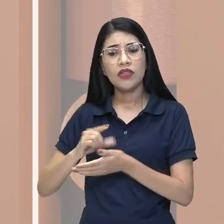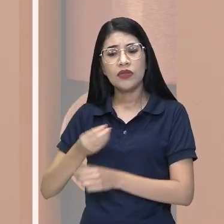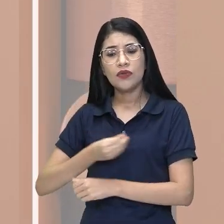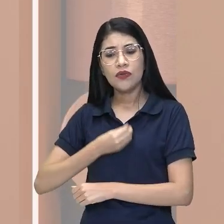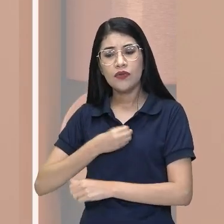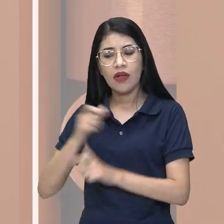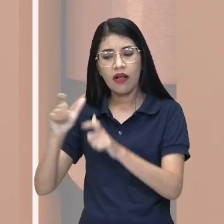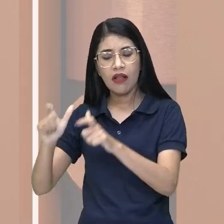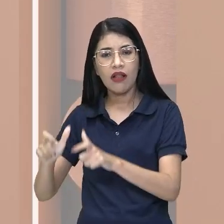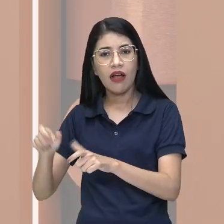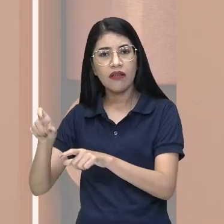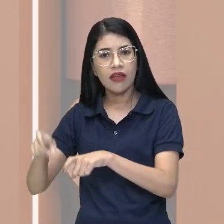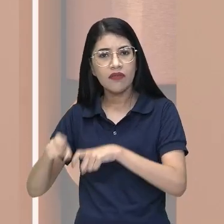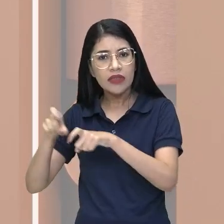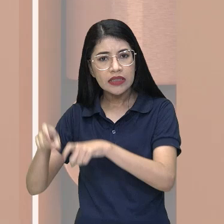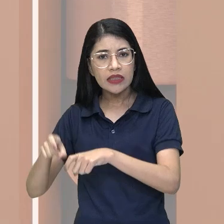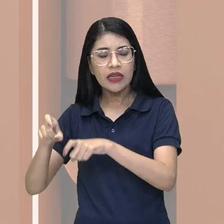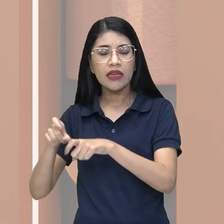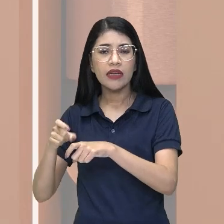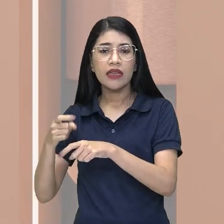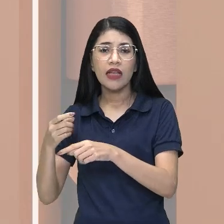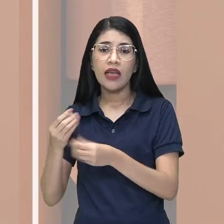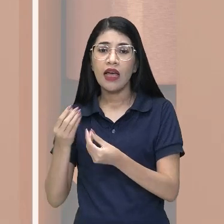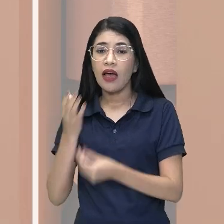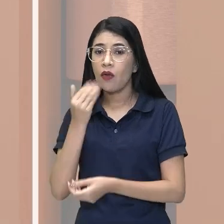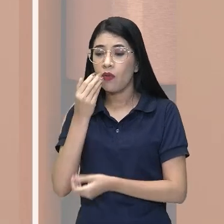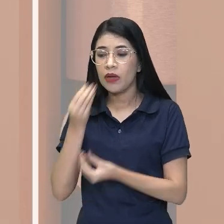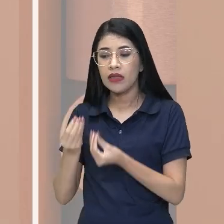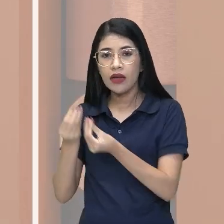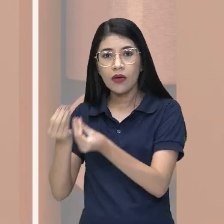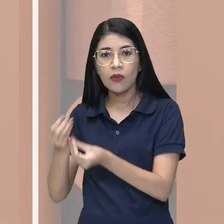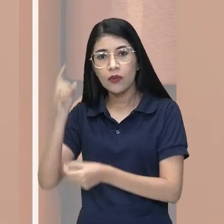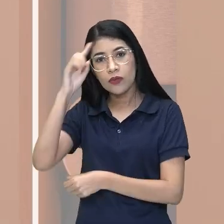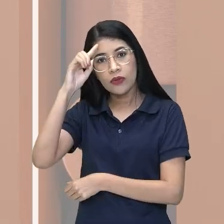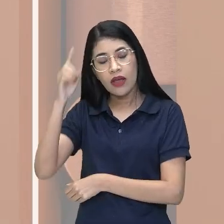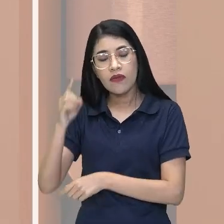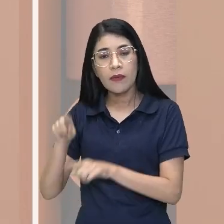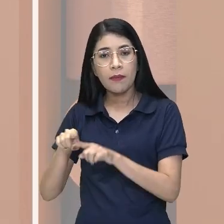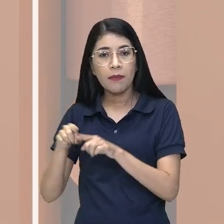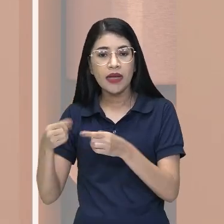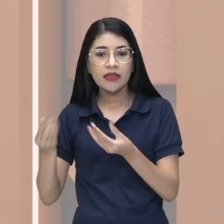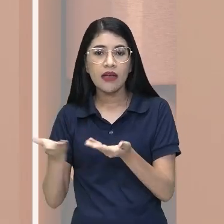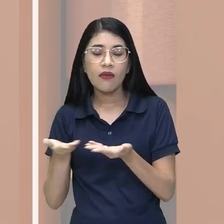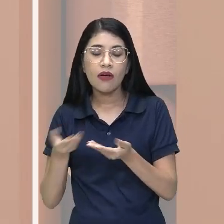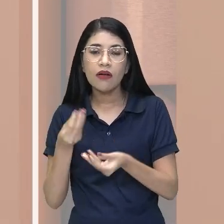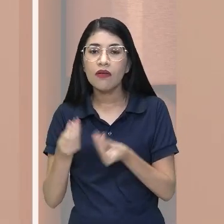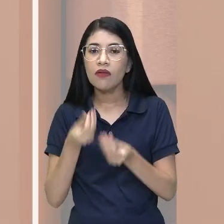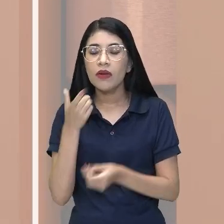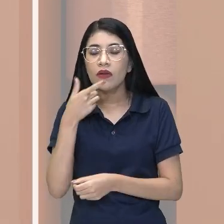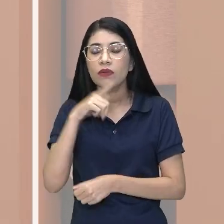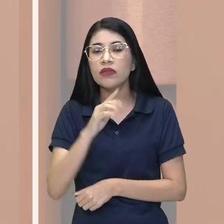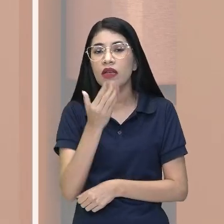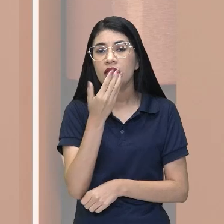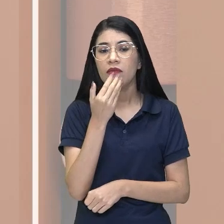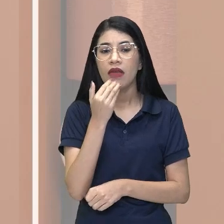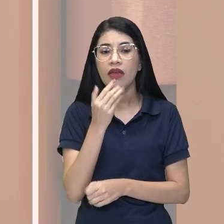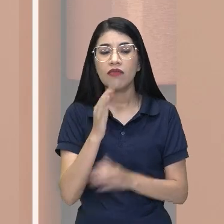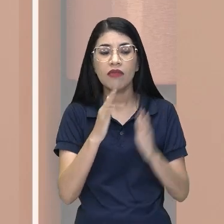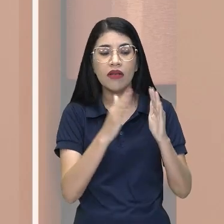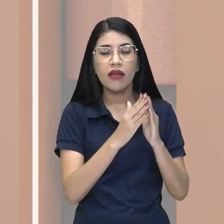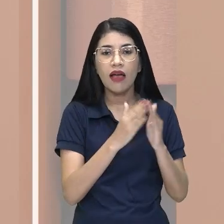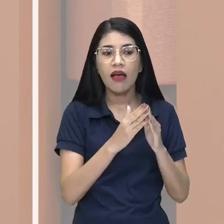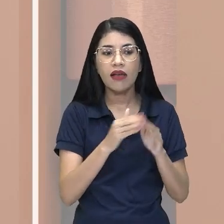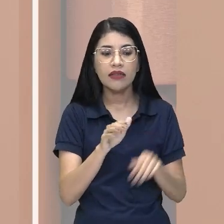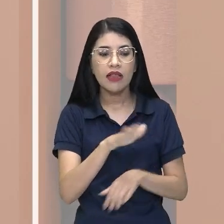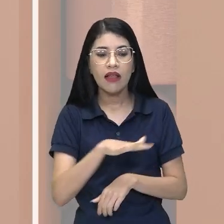ali, comiam ali do que o seu senhor lhes dava. E agora? Quem vai lhe dar comida? Quem vai lhe dar casa? Quem vai lhe dar terra?